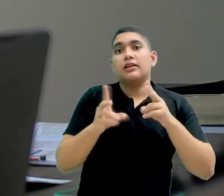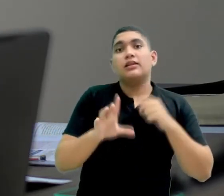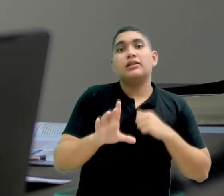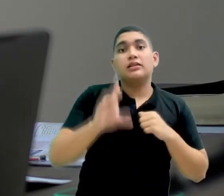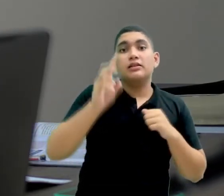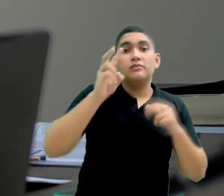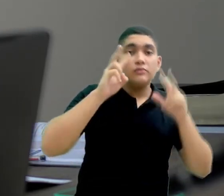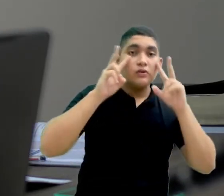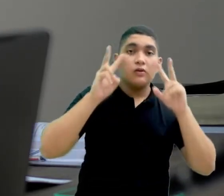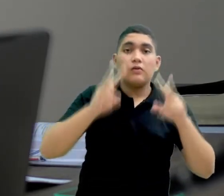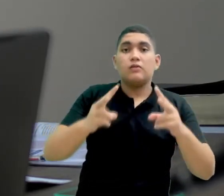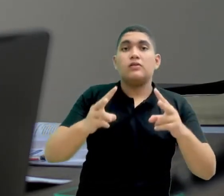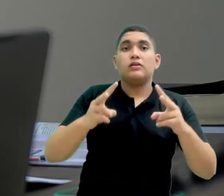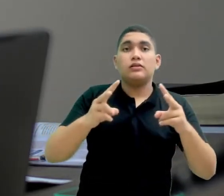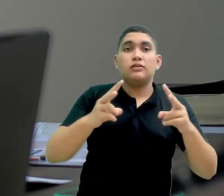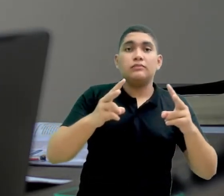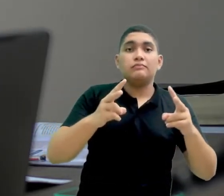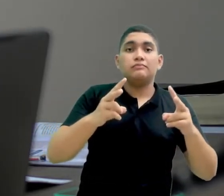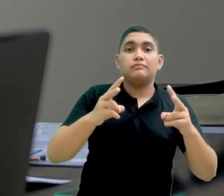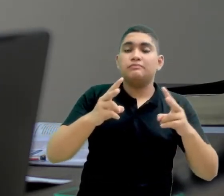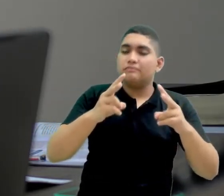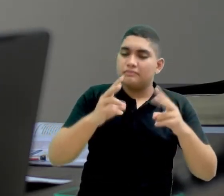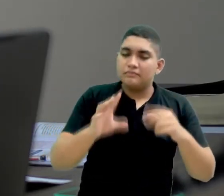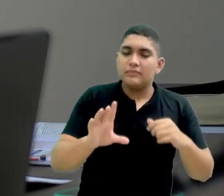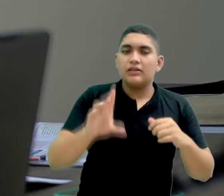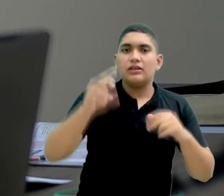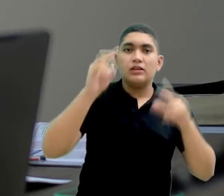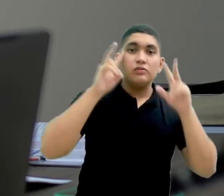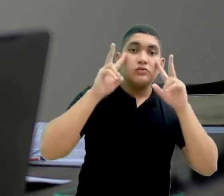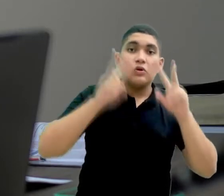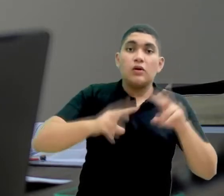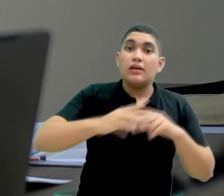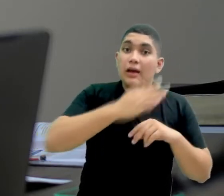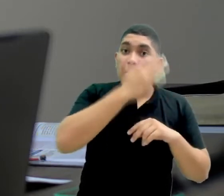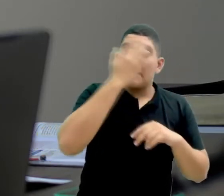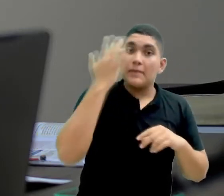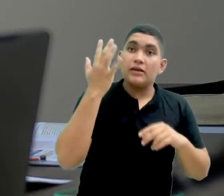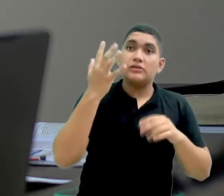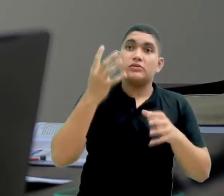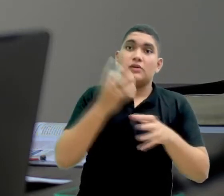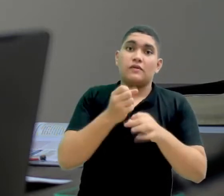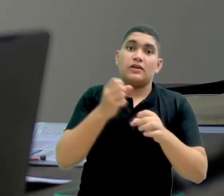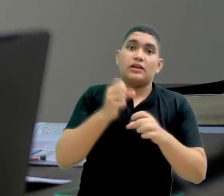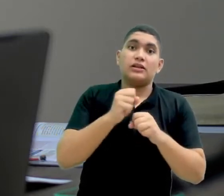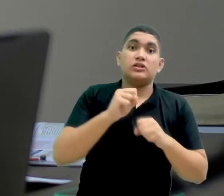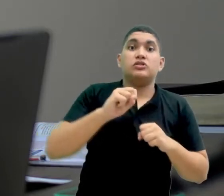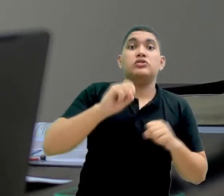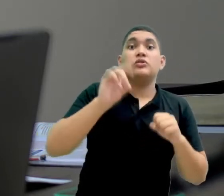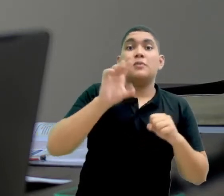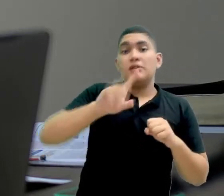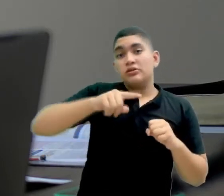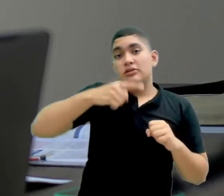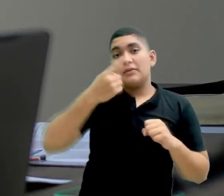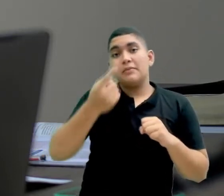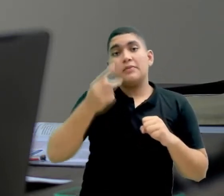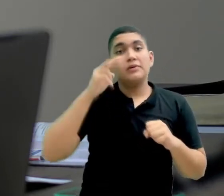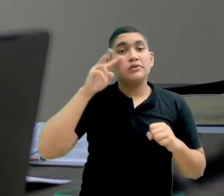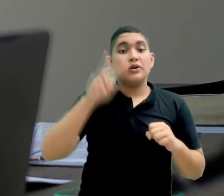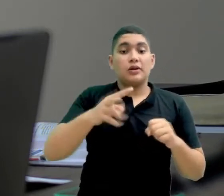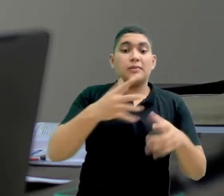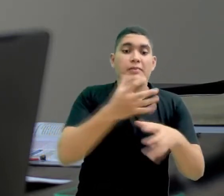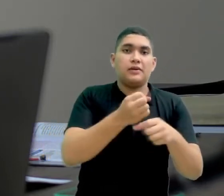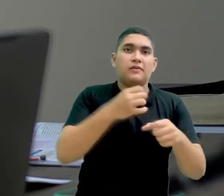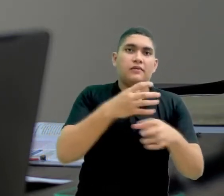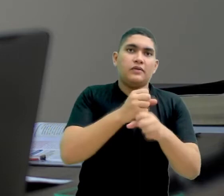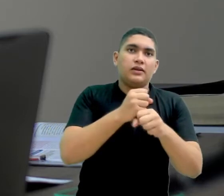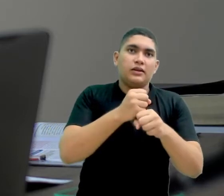irmão Genilson, para o ofertante, depois para a oferta, né? E tem gente que não entendeu ainda isso, né? Se